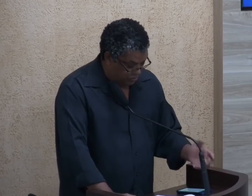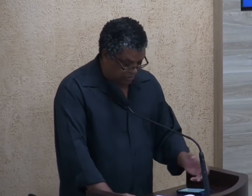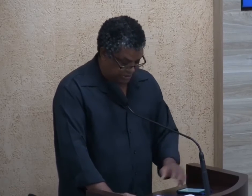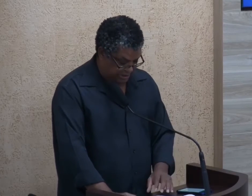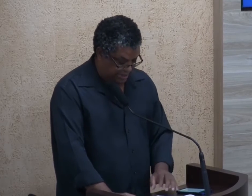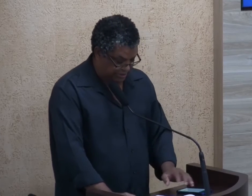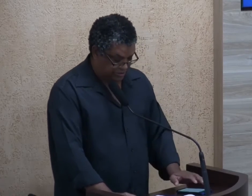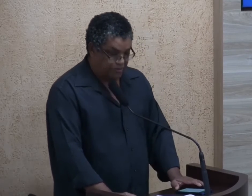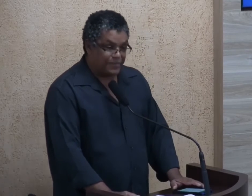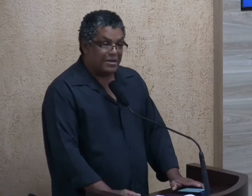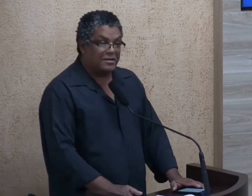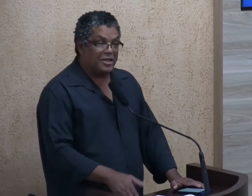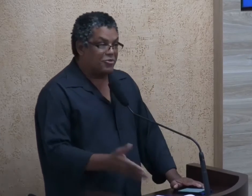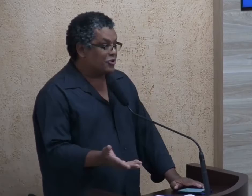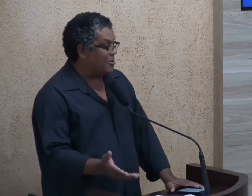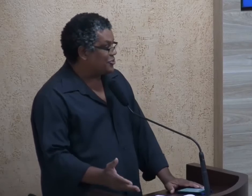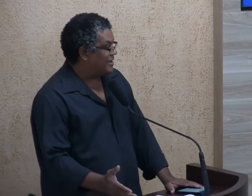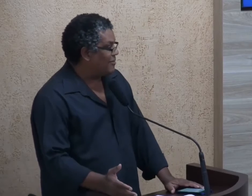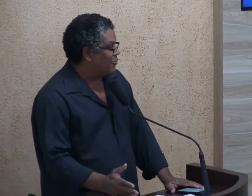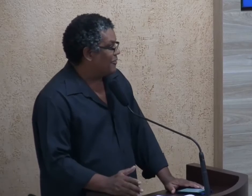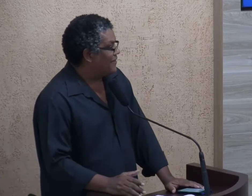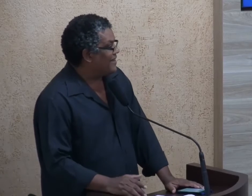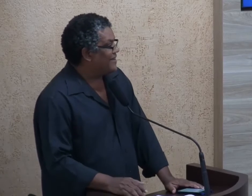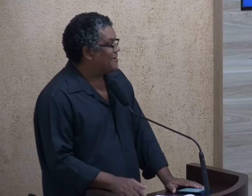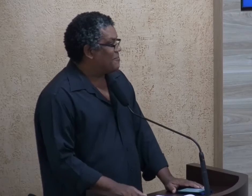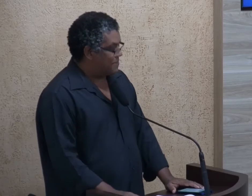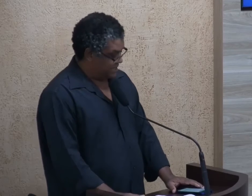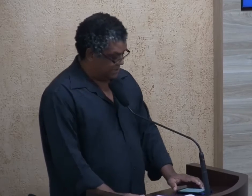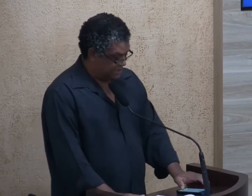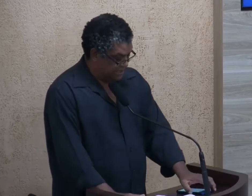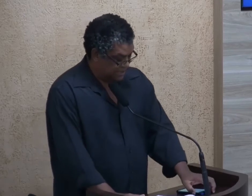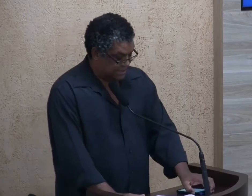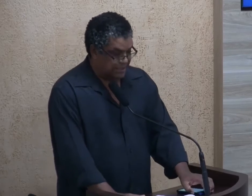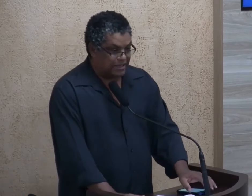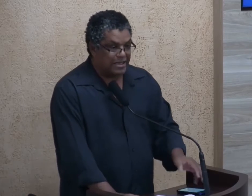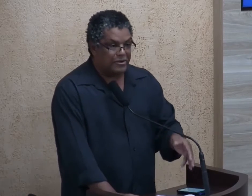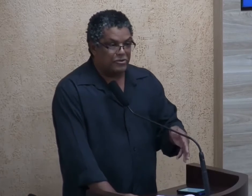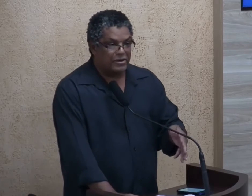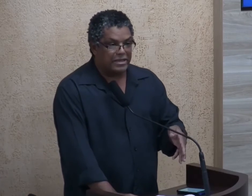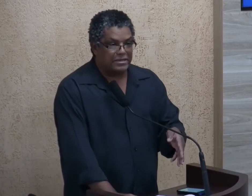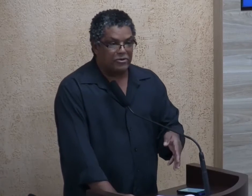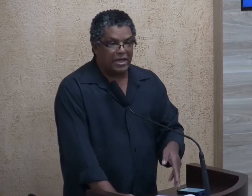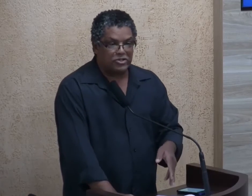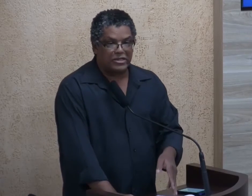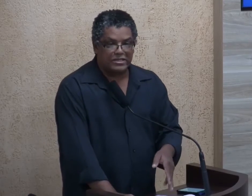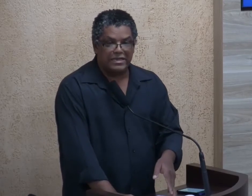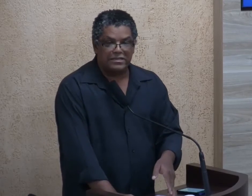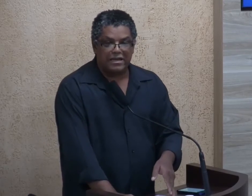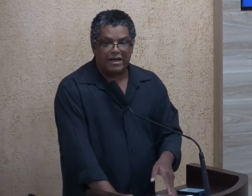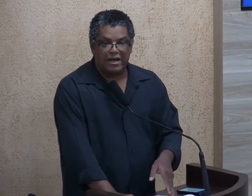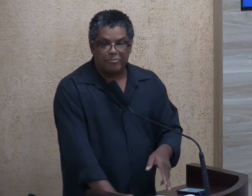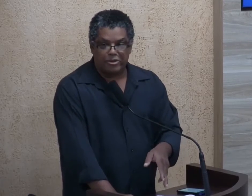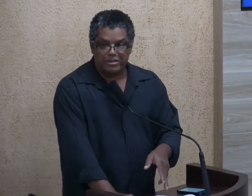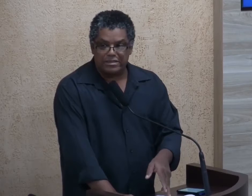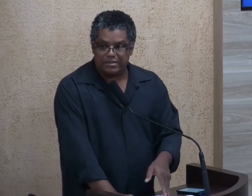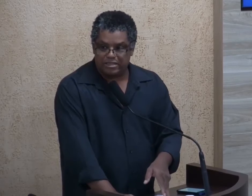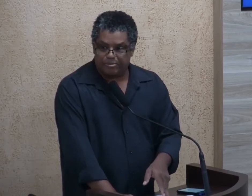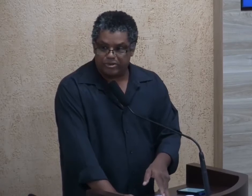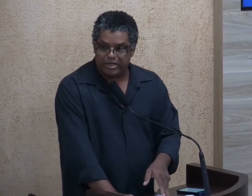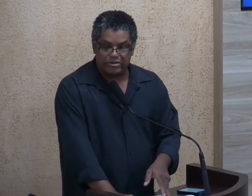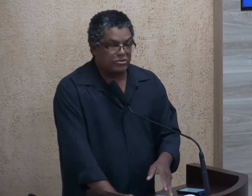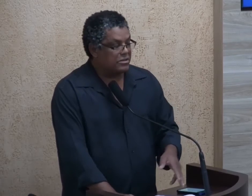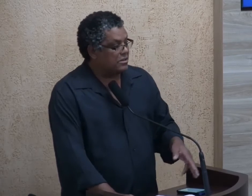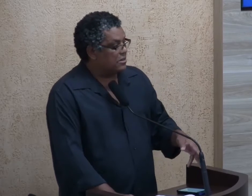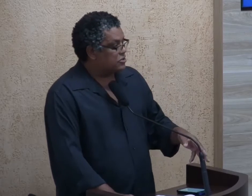né? Né? E meu tempo já acabou, né? Mas, assim, eu quero só salientar a importância